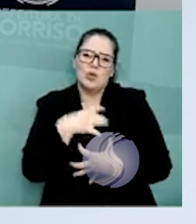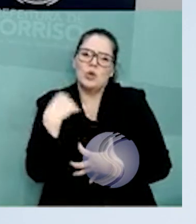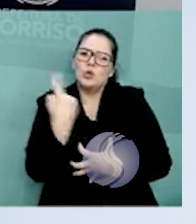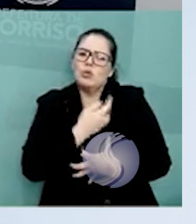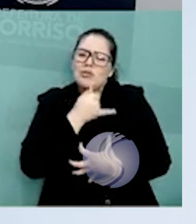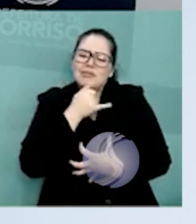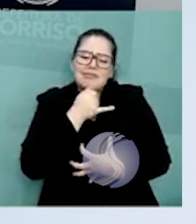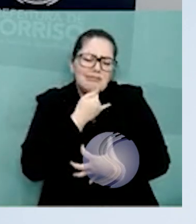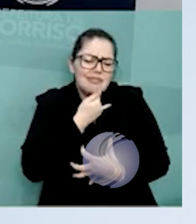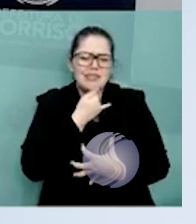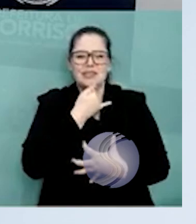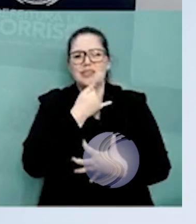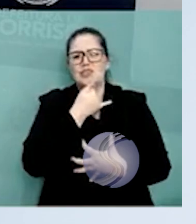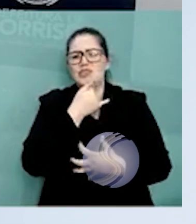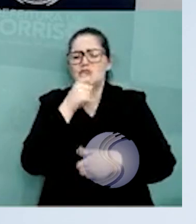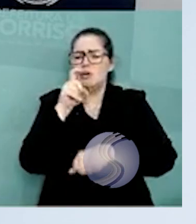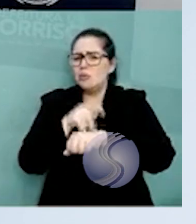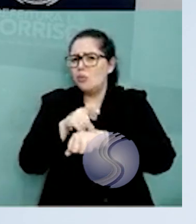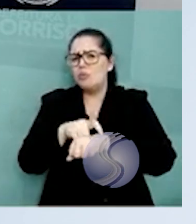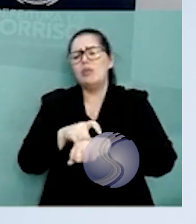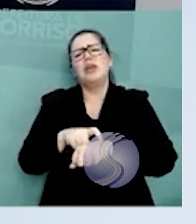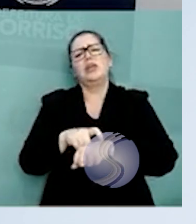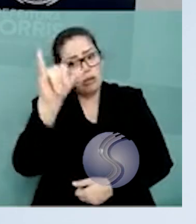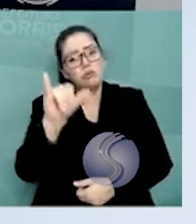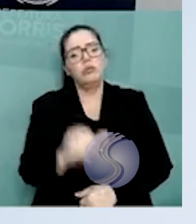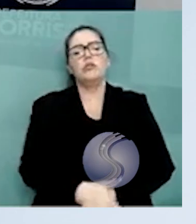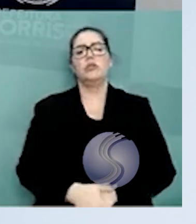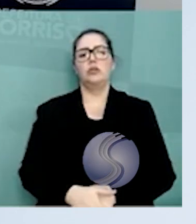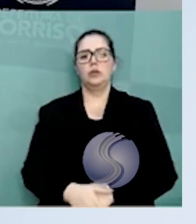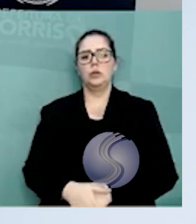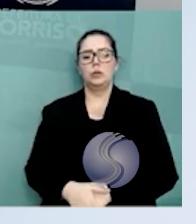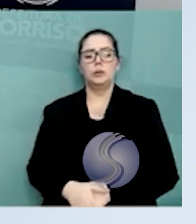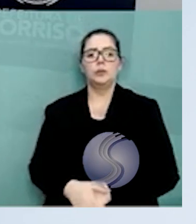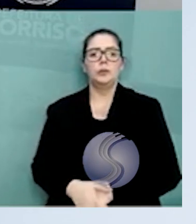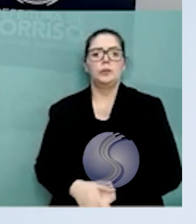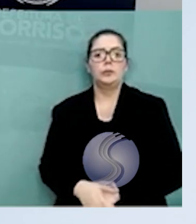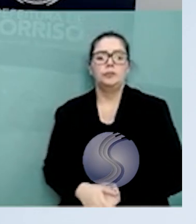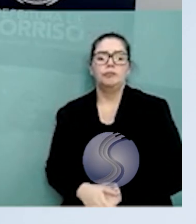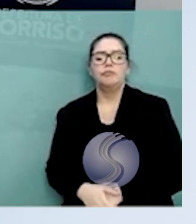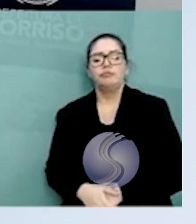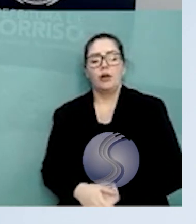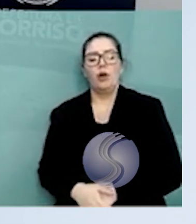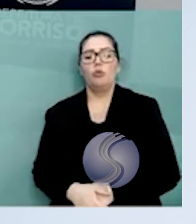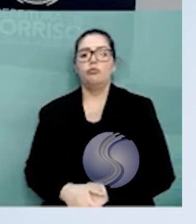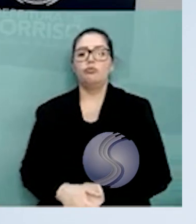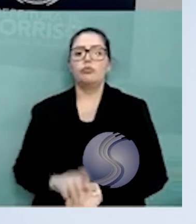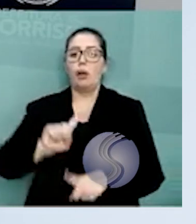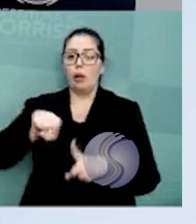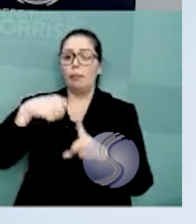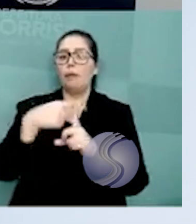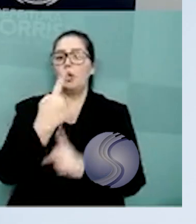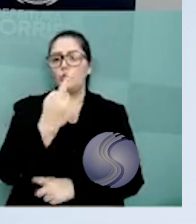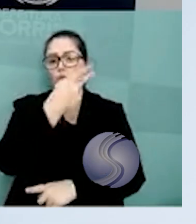lágrimas nesse momento, verdadeiras, por esta perda. Nós tivemos esta morte, então, ontem à tarde,